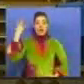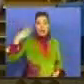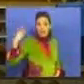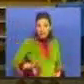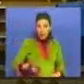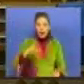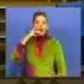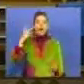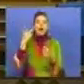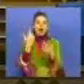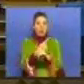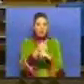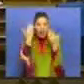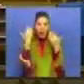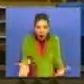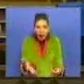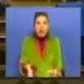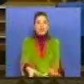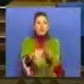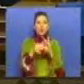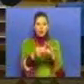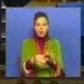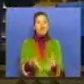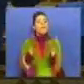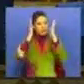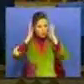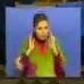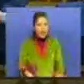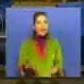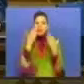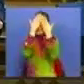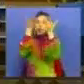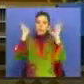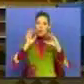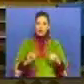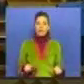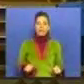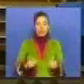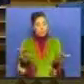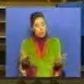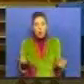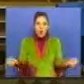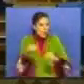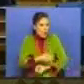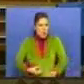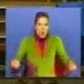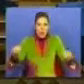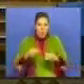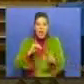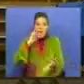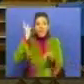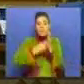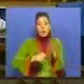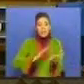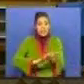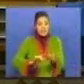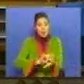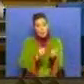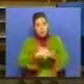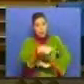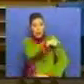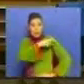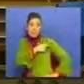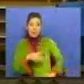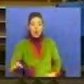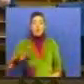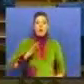os recursos, que quer a solidariedade e tem que ter democracia. Não há impostos sem representação. Os